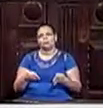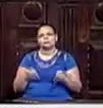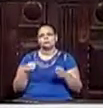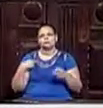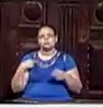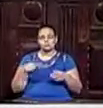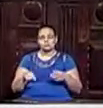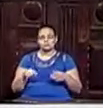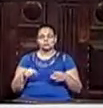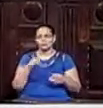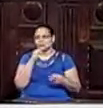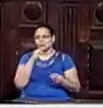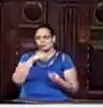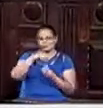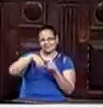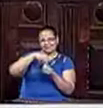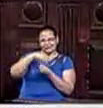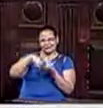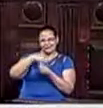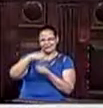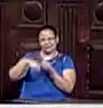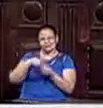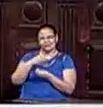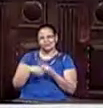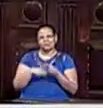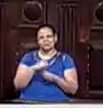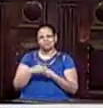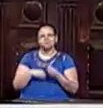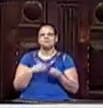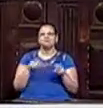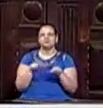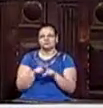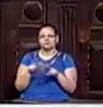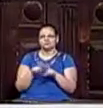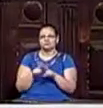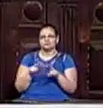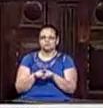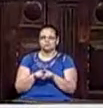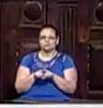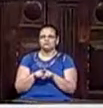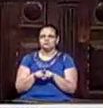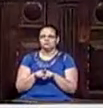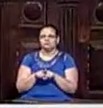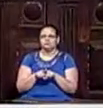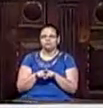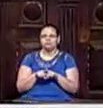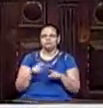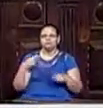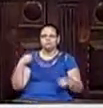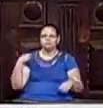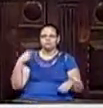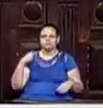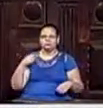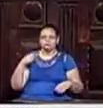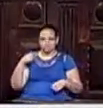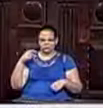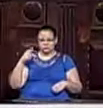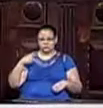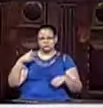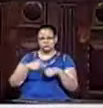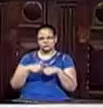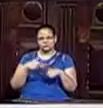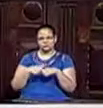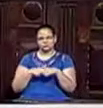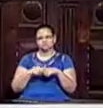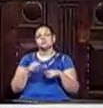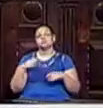de adulteração, associando também a Agência Nacional de Petróleo nessa força-tarefa.